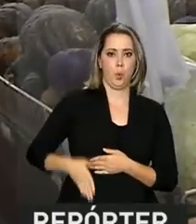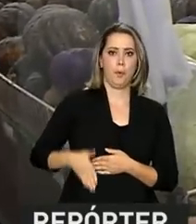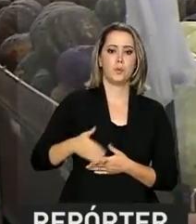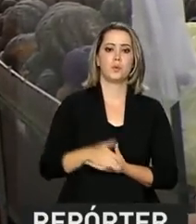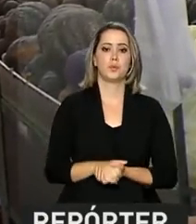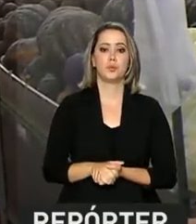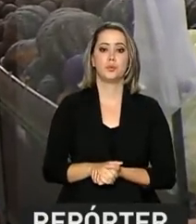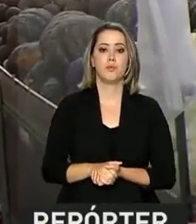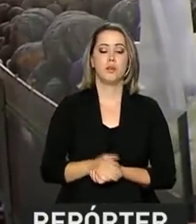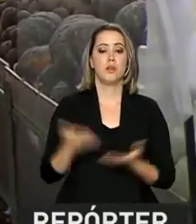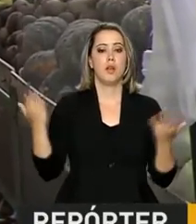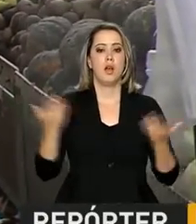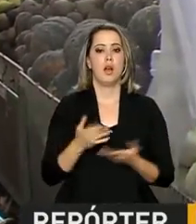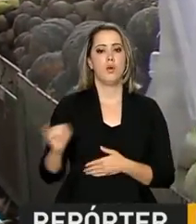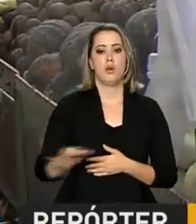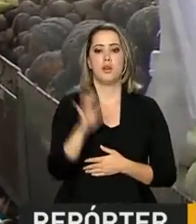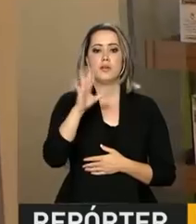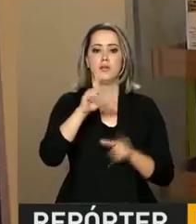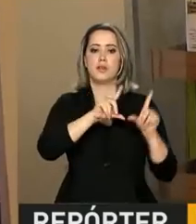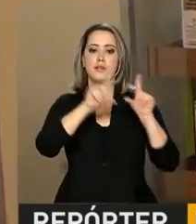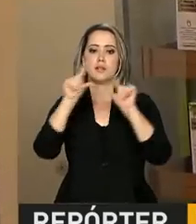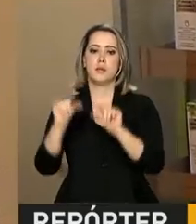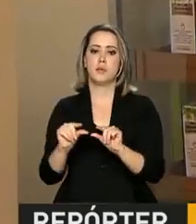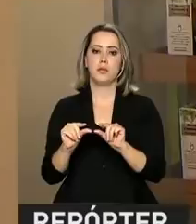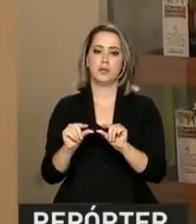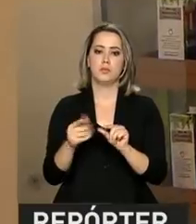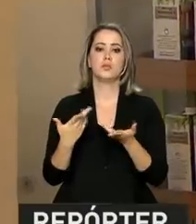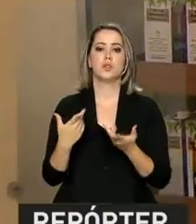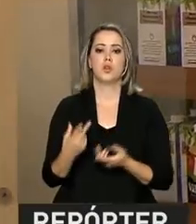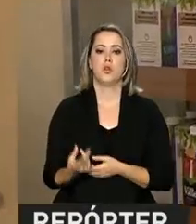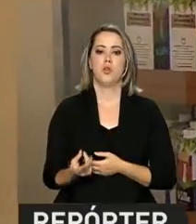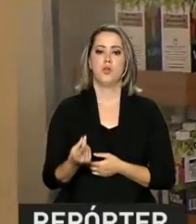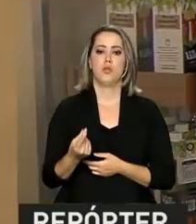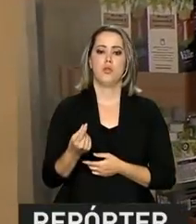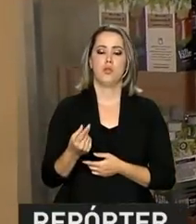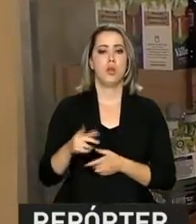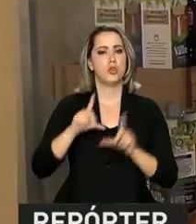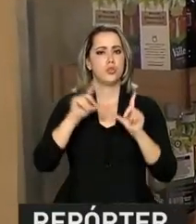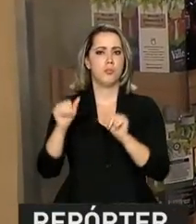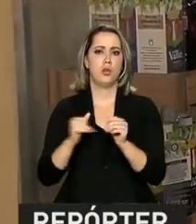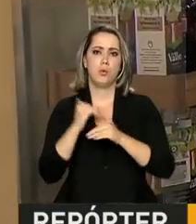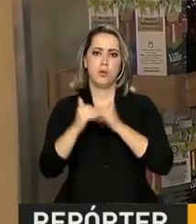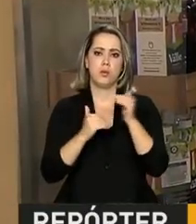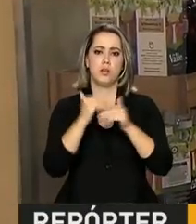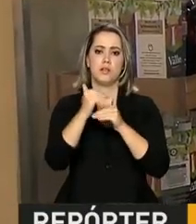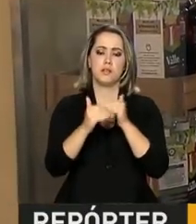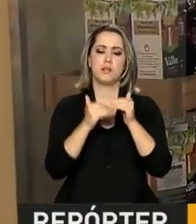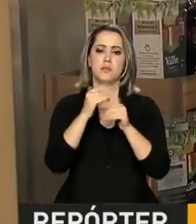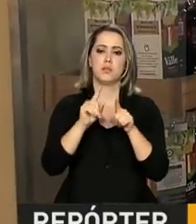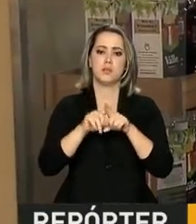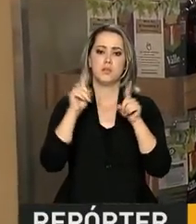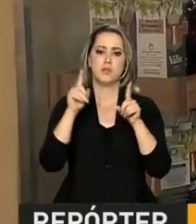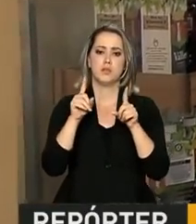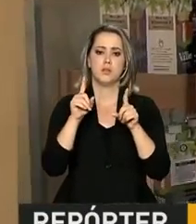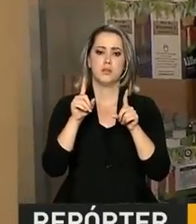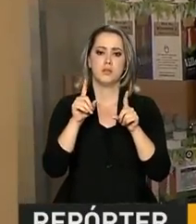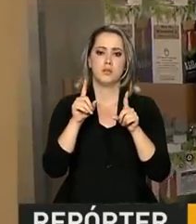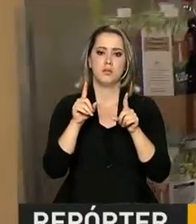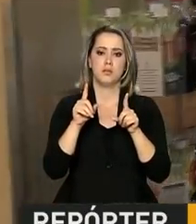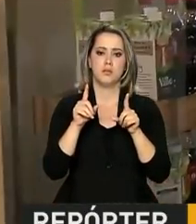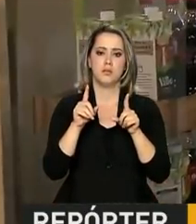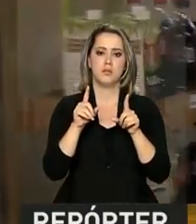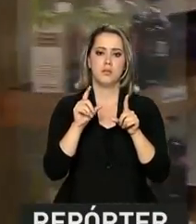inflação está muito abaixo do que estava. Agora diminuiu o crescimento, né? Mas está aumentando, mas é